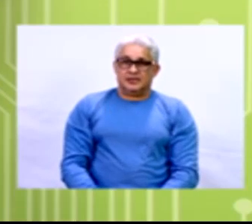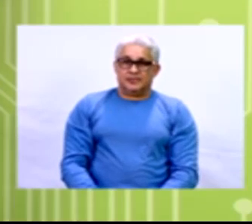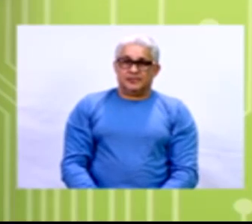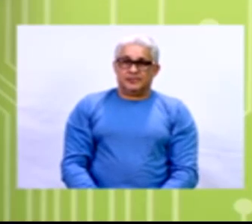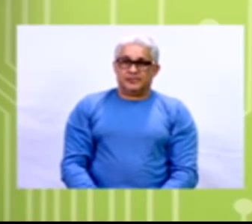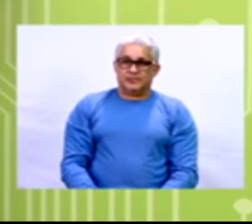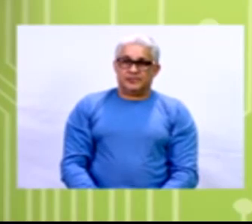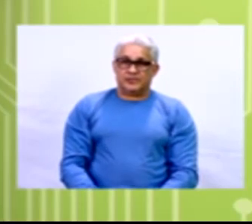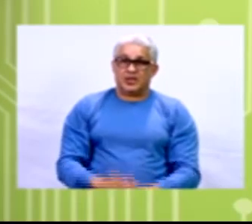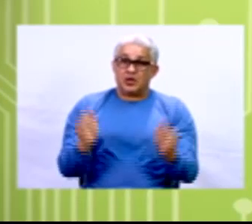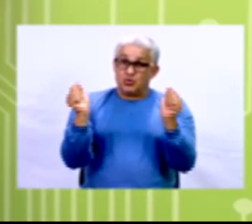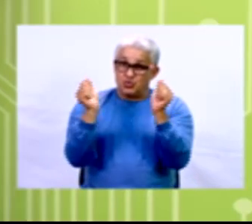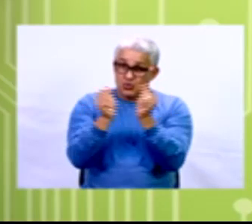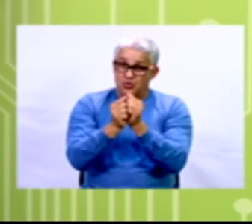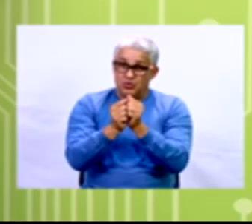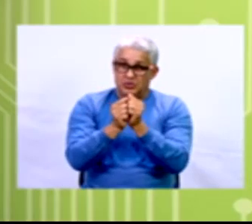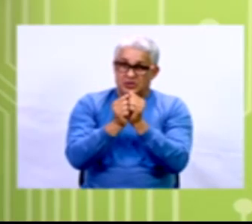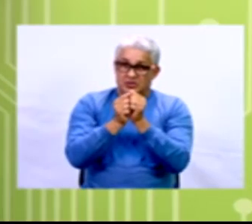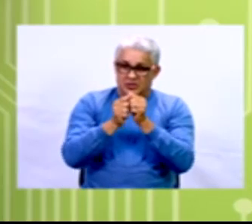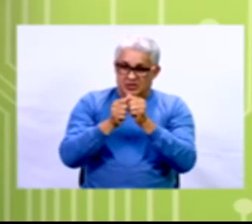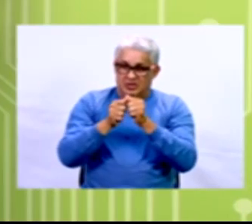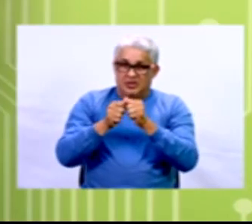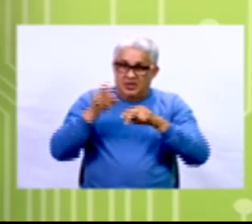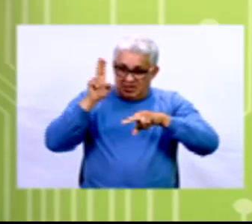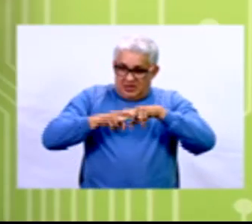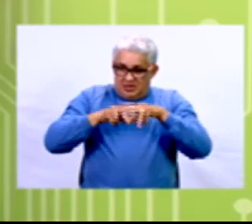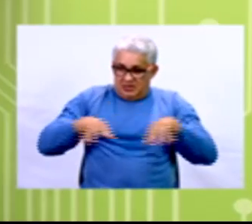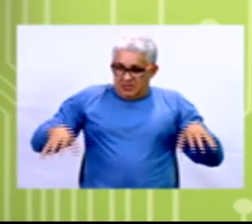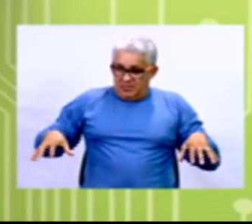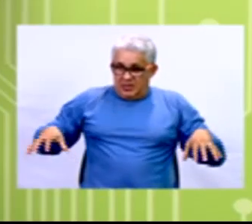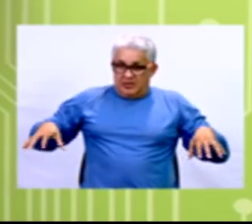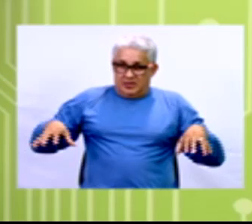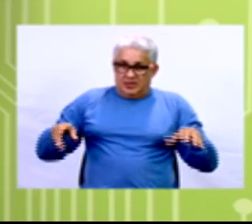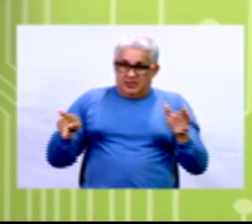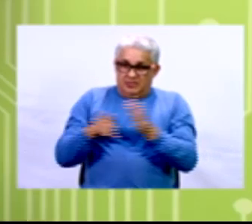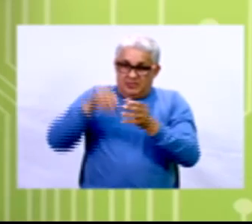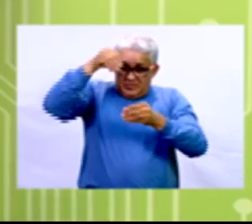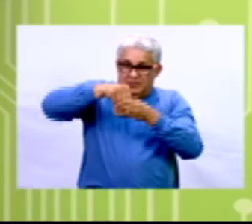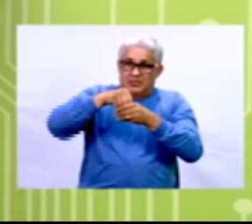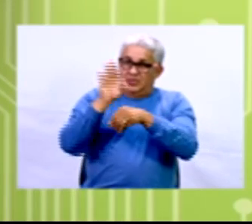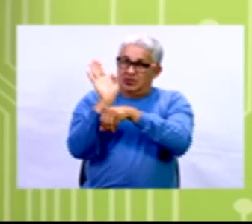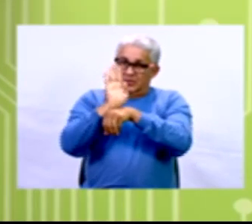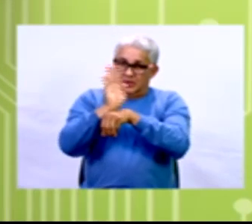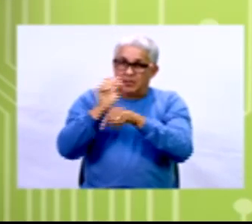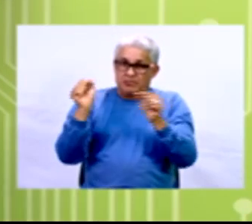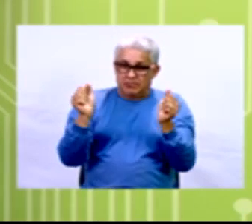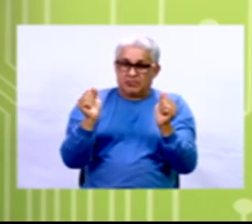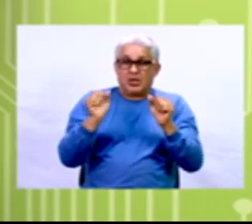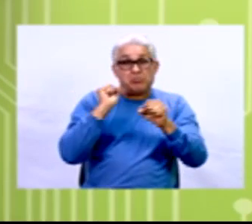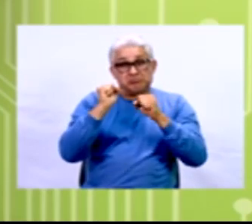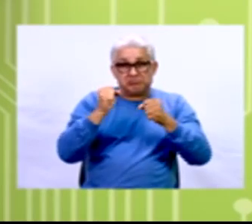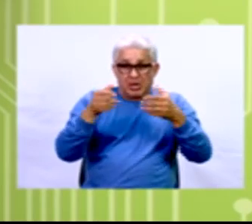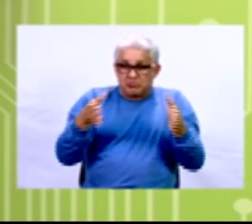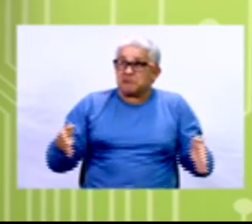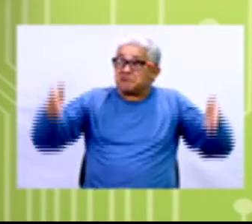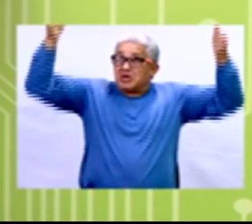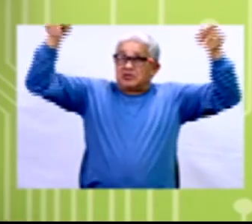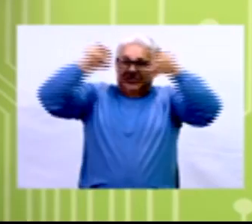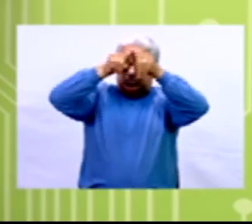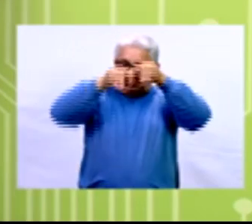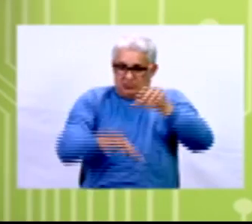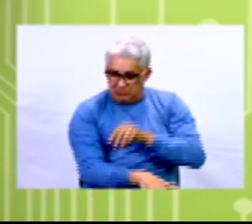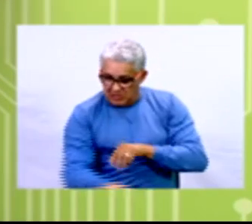vêm acoplados na cadeira do cinema, na estrutura física do cinema, pode ser na parede, no chão, na